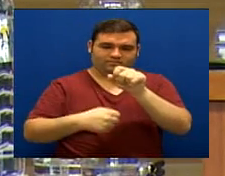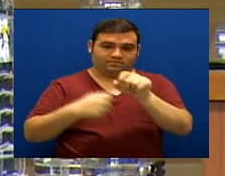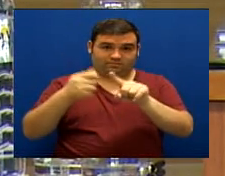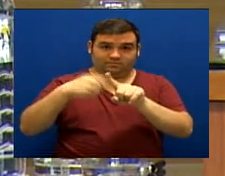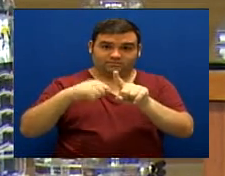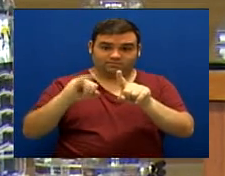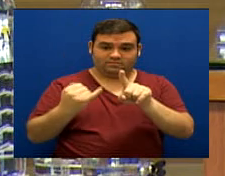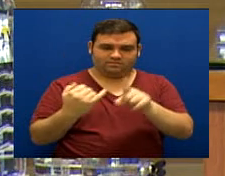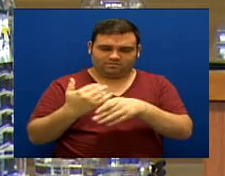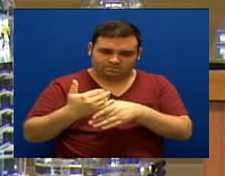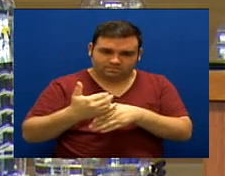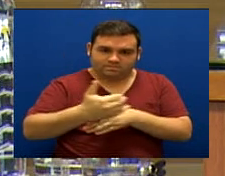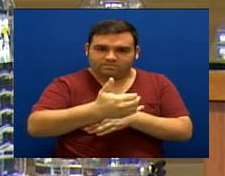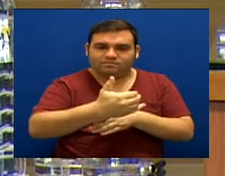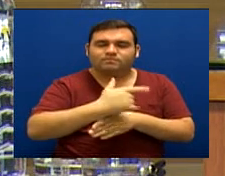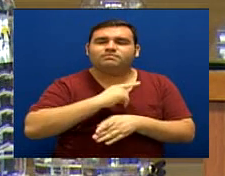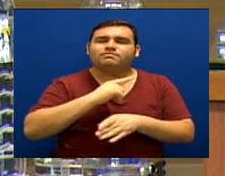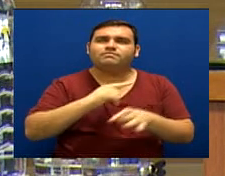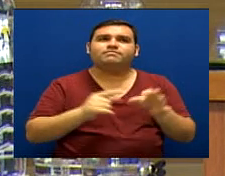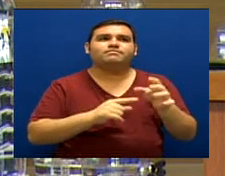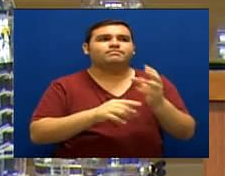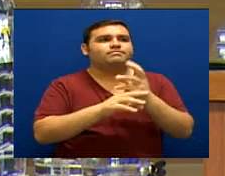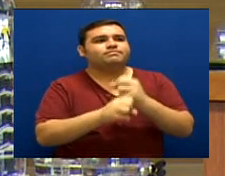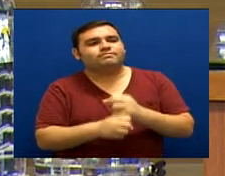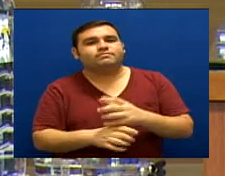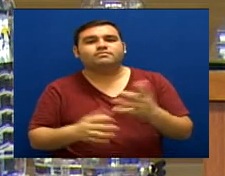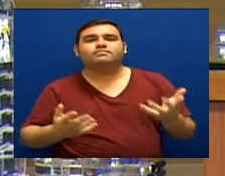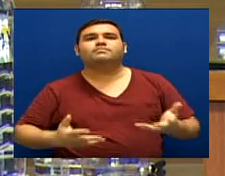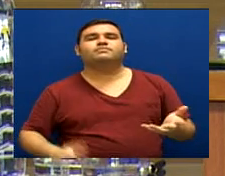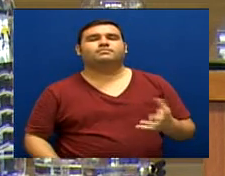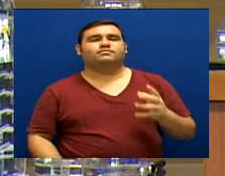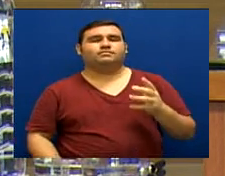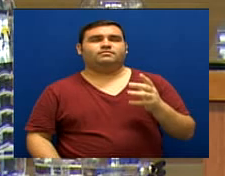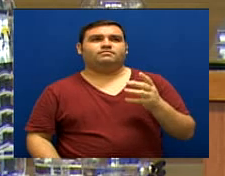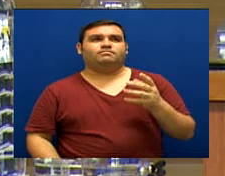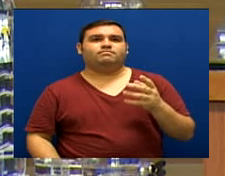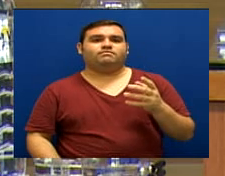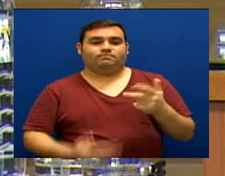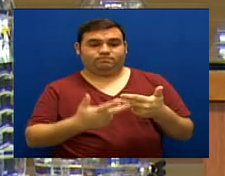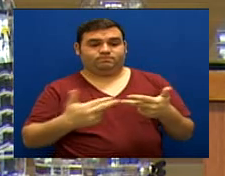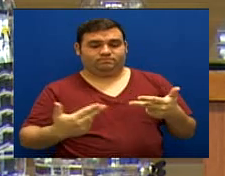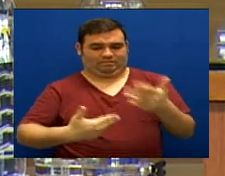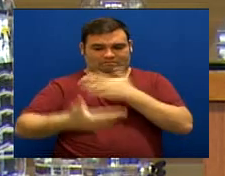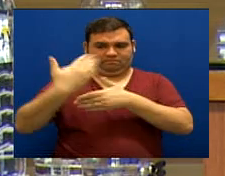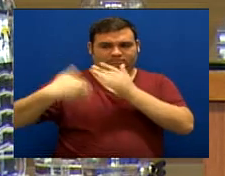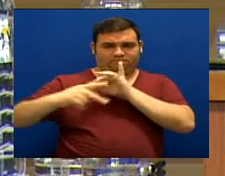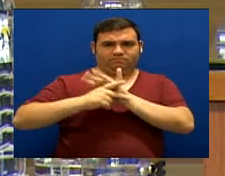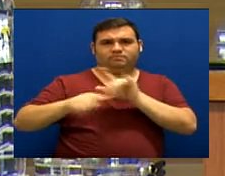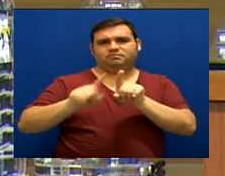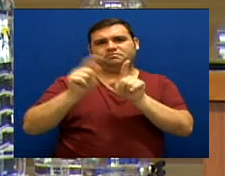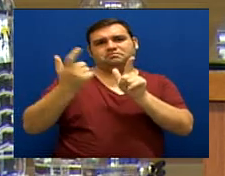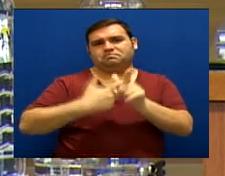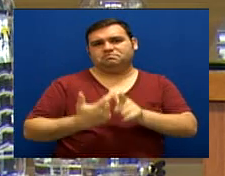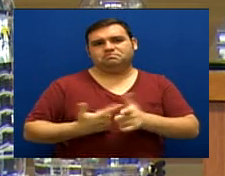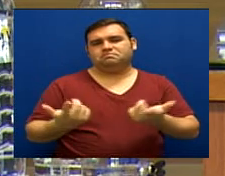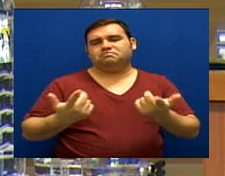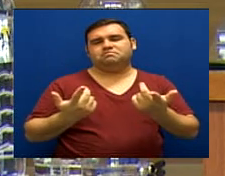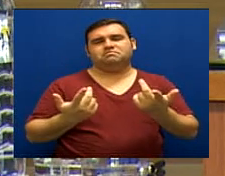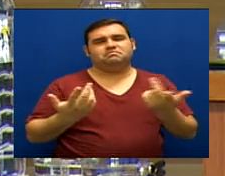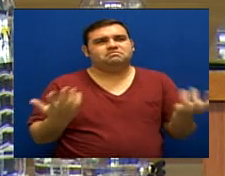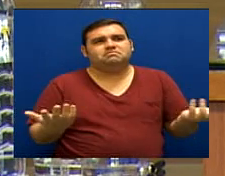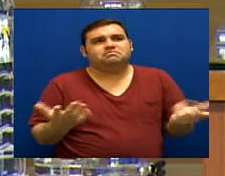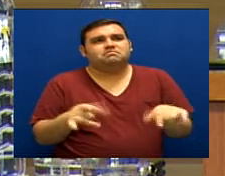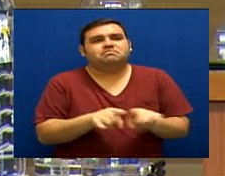nem começando a a fazer esses levantamentos não somente daquilo que que ficou atrás em termos de dívida e ele